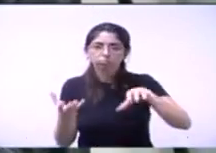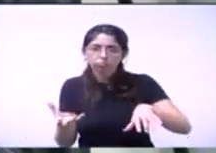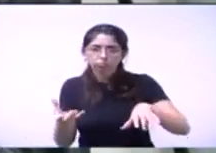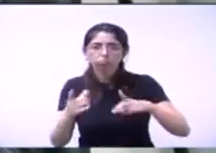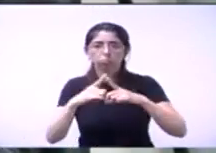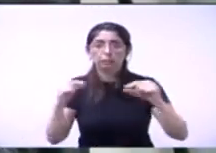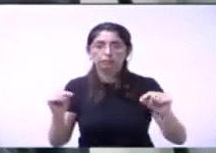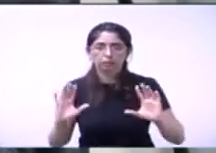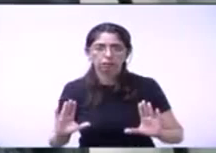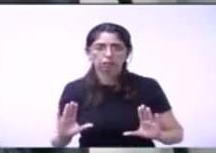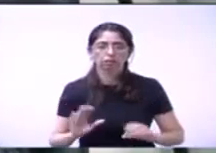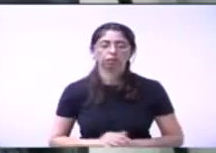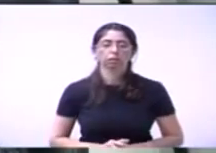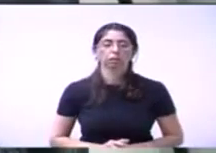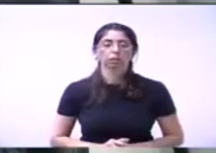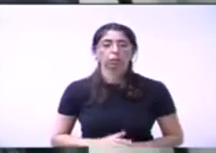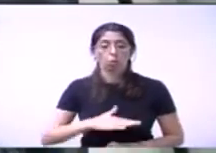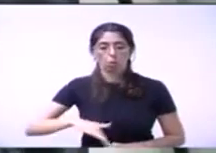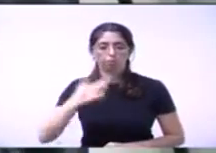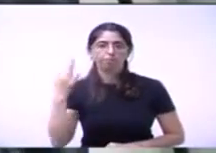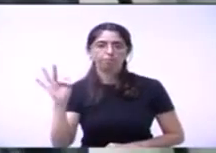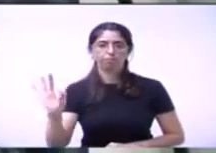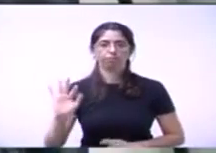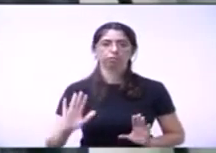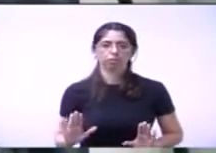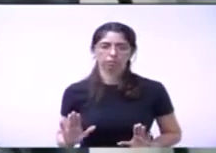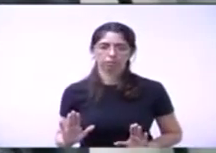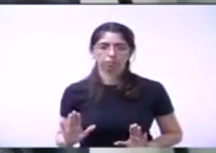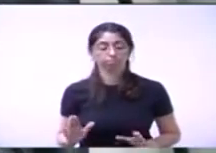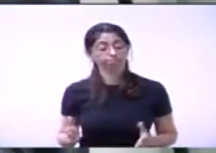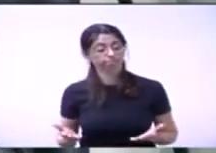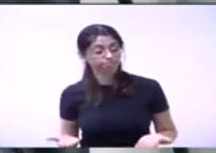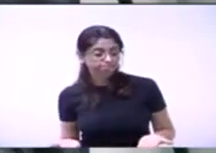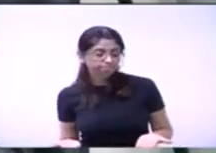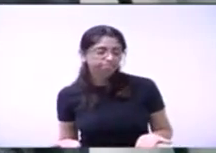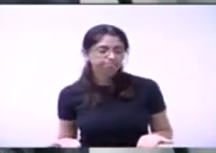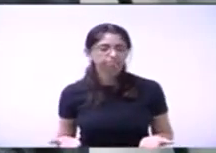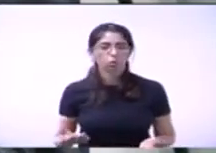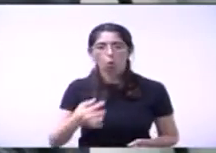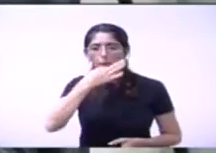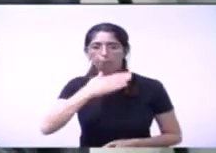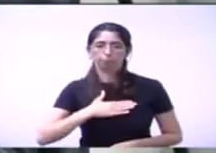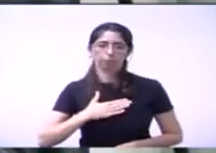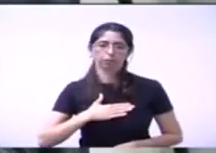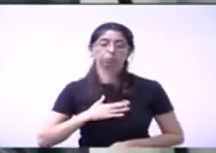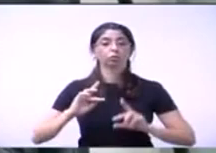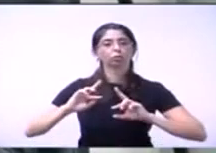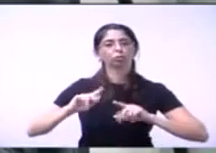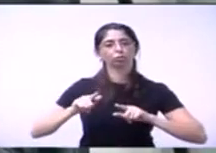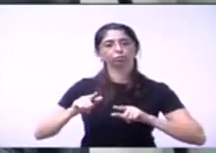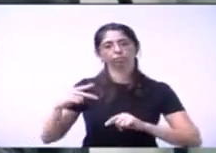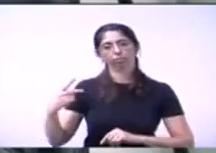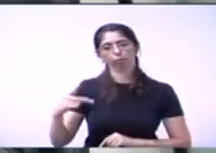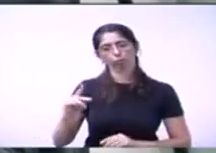entendo que numa mesa de negociação é que a gente consegue realmente fazer com que o melhor sempre